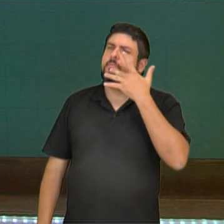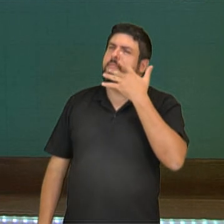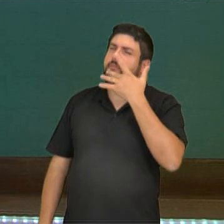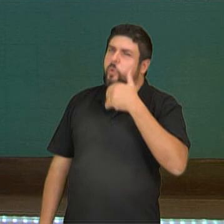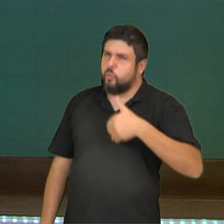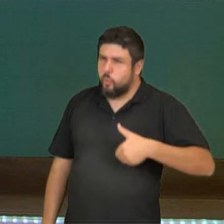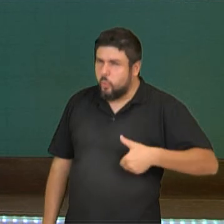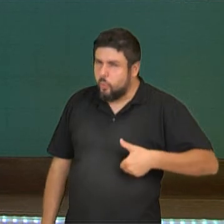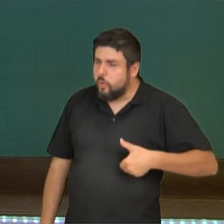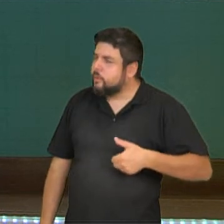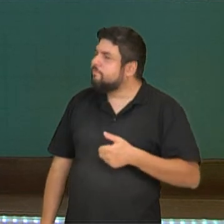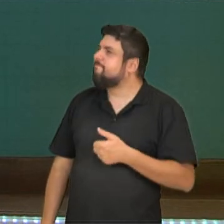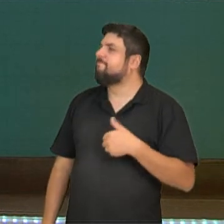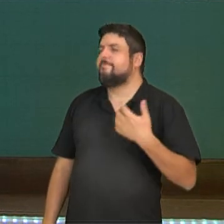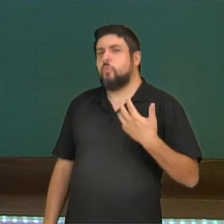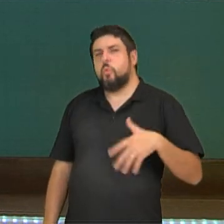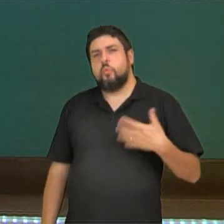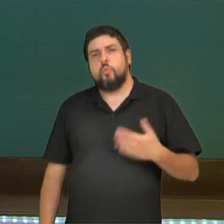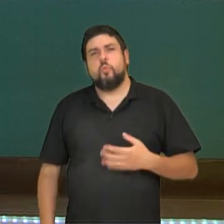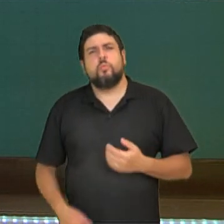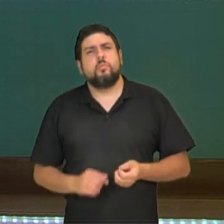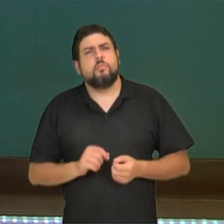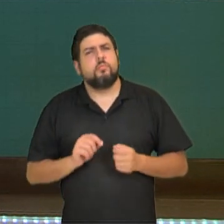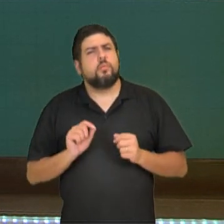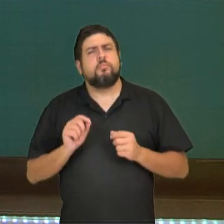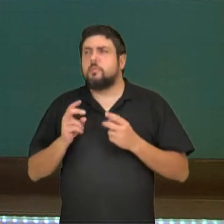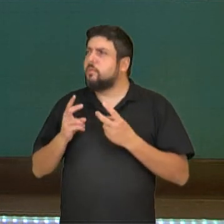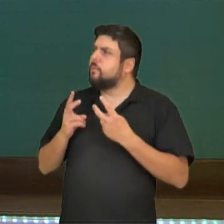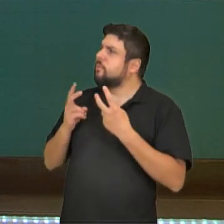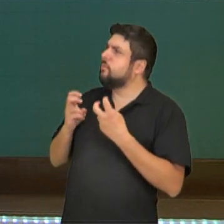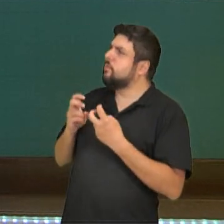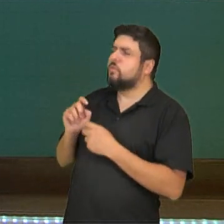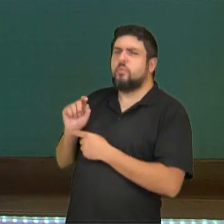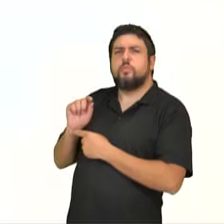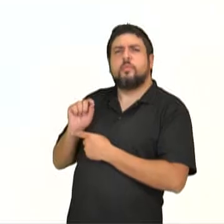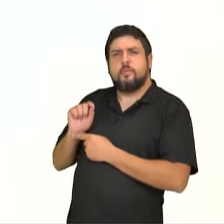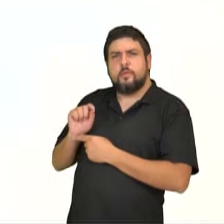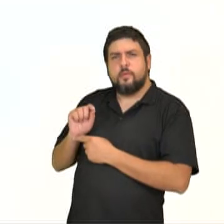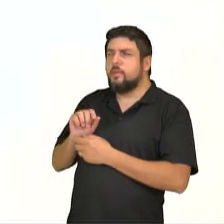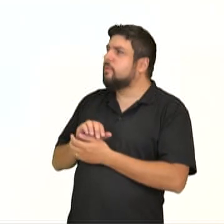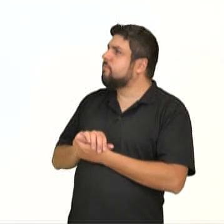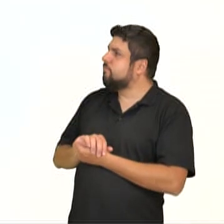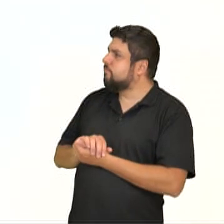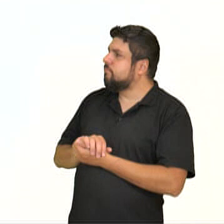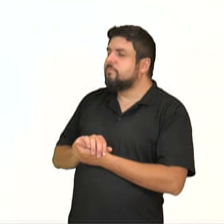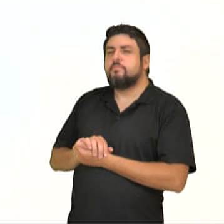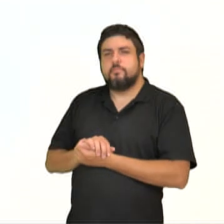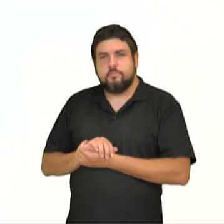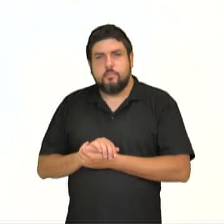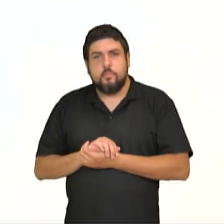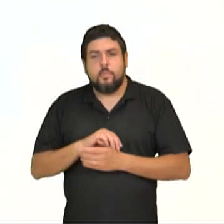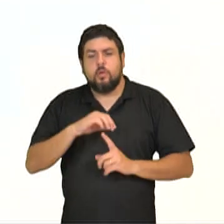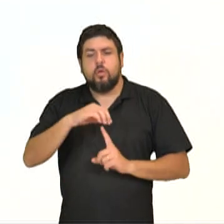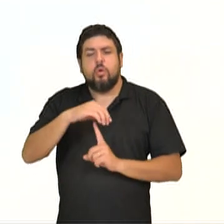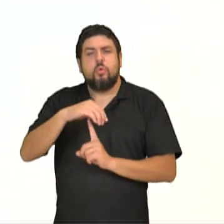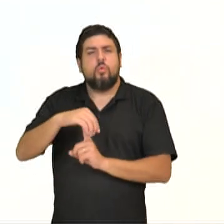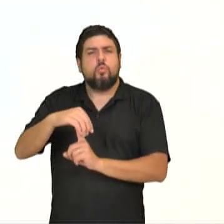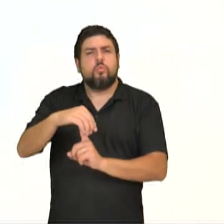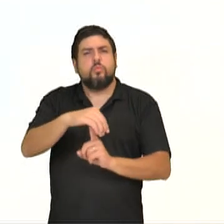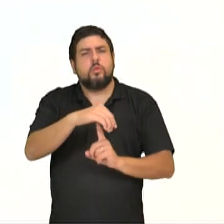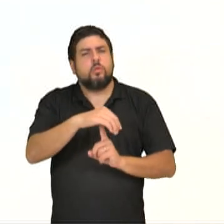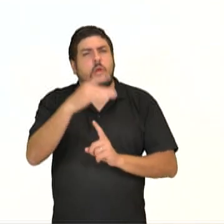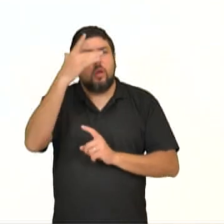fominha? Então o que a gente está reparando aqui? Alimentos. Os cogumelos vêm sendo cada vez mais consumidos